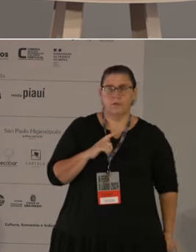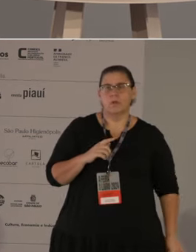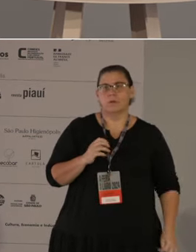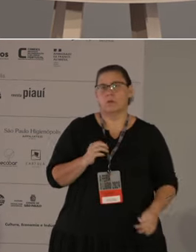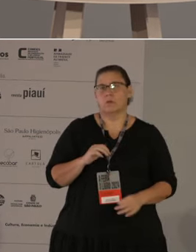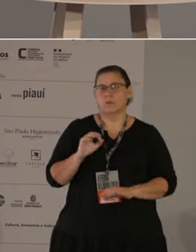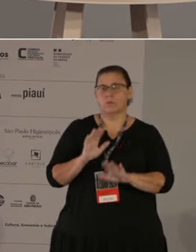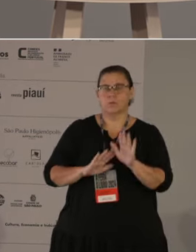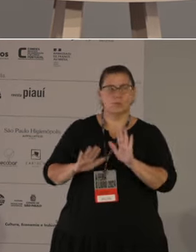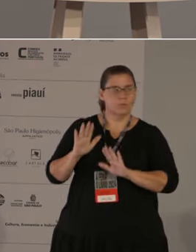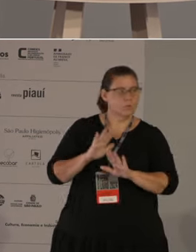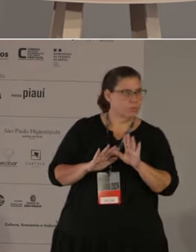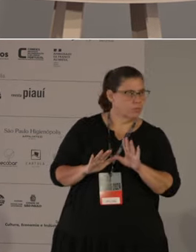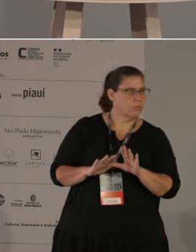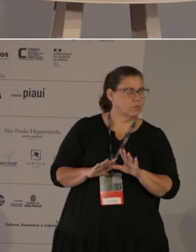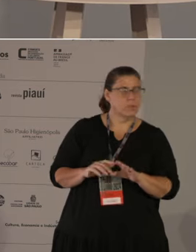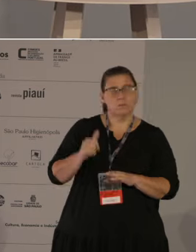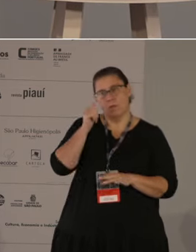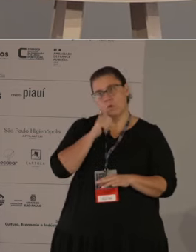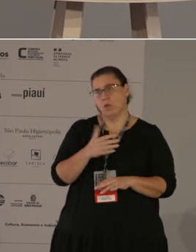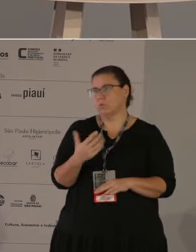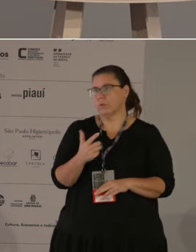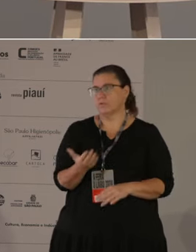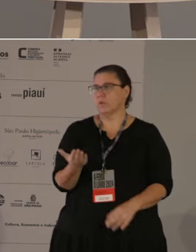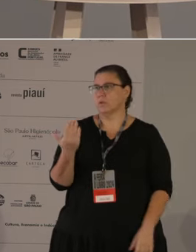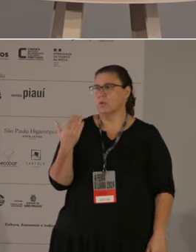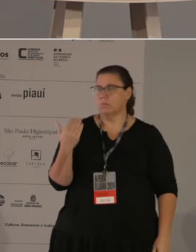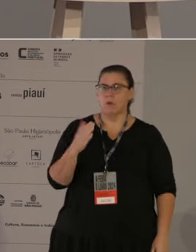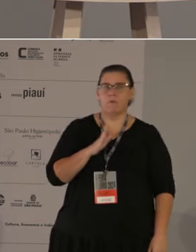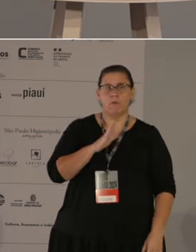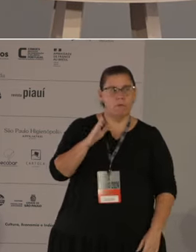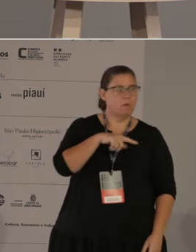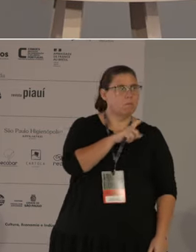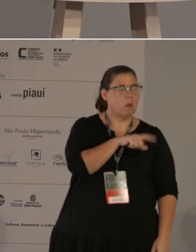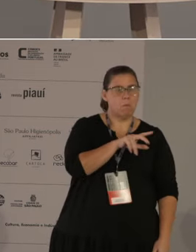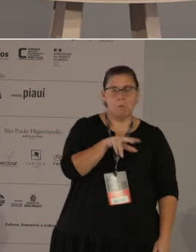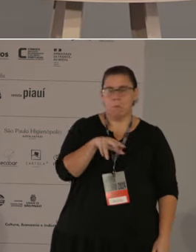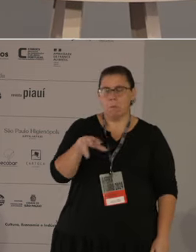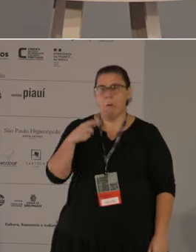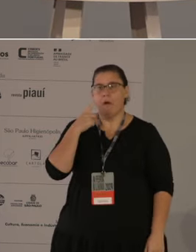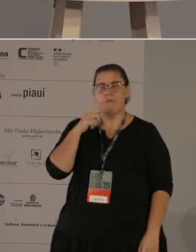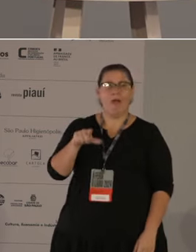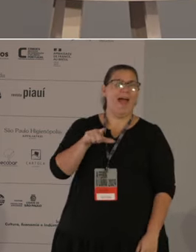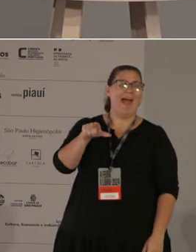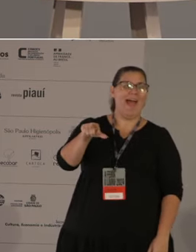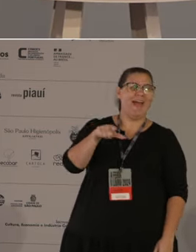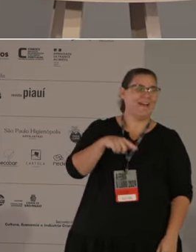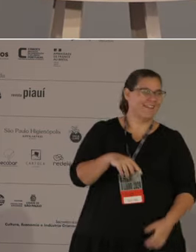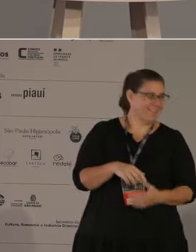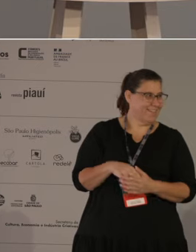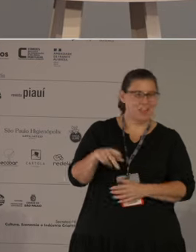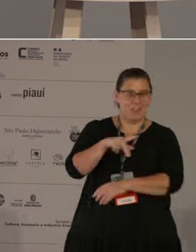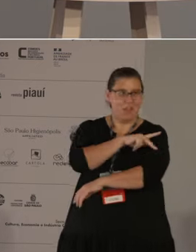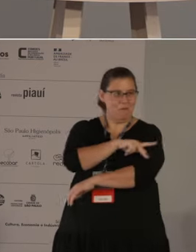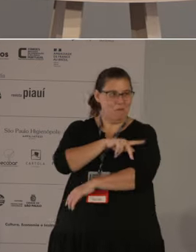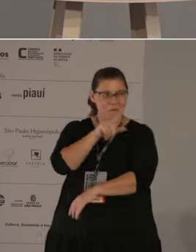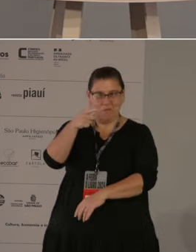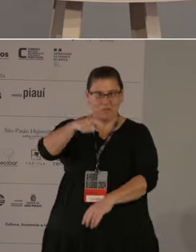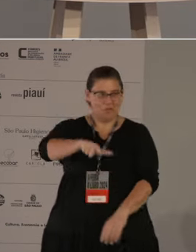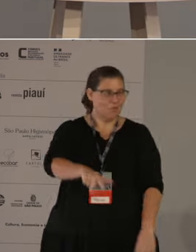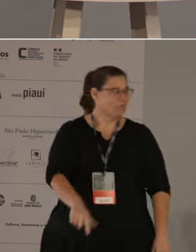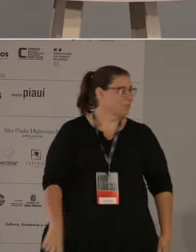dos cuidados metodológicos que a NIED não tinha tido no passado. Aí, quando ele foi andando, aí eu vi um burburinho ali de casa, e lá vai aquela galera do Piauí de novo. Quer